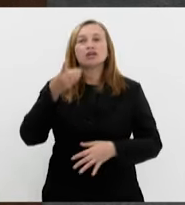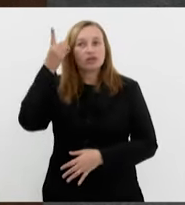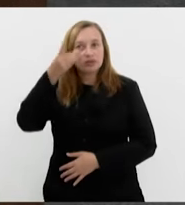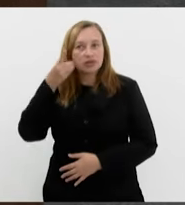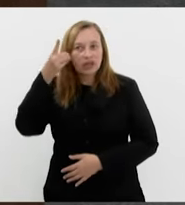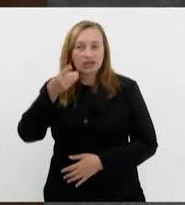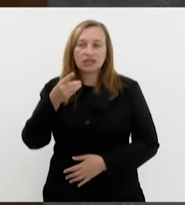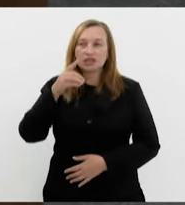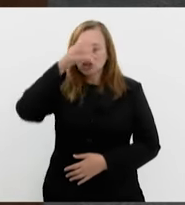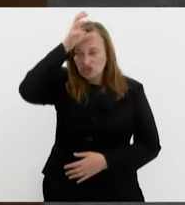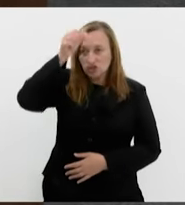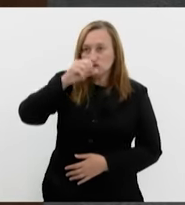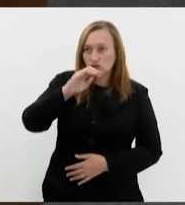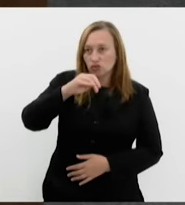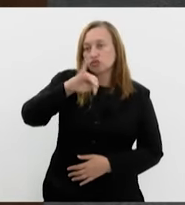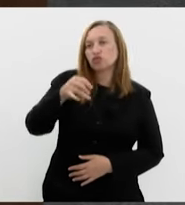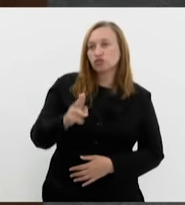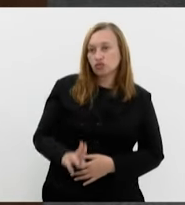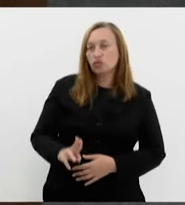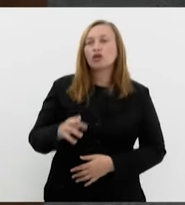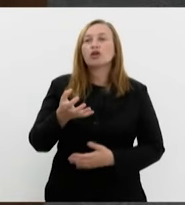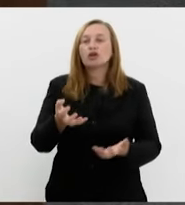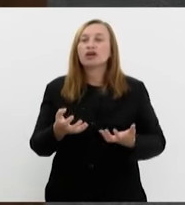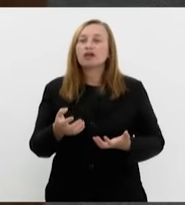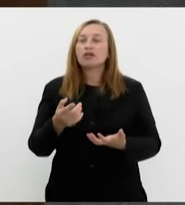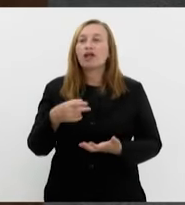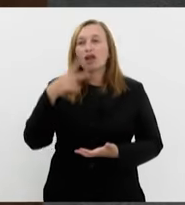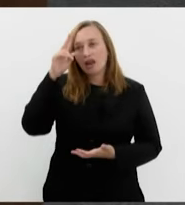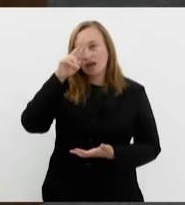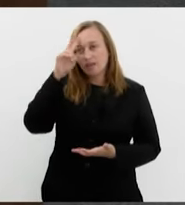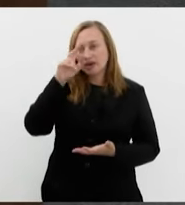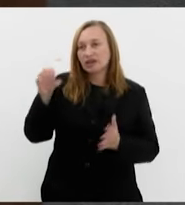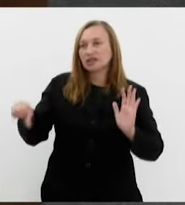Ju, eu quero lembrar aqui que esse crime